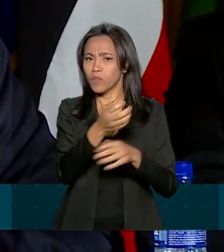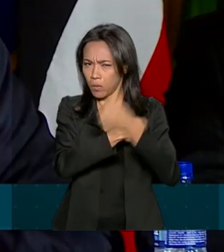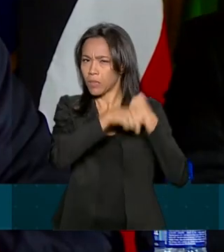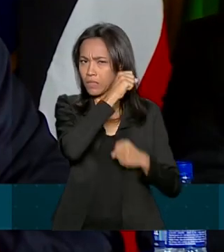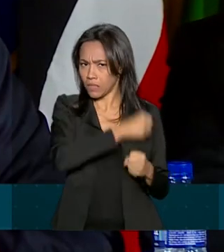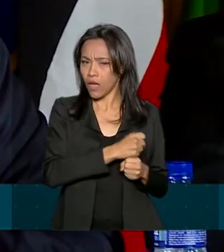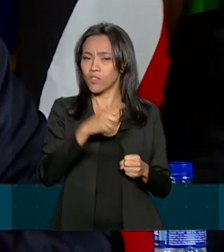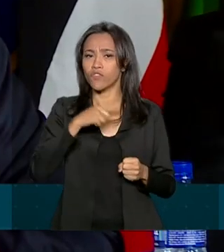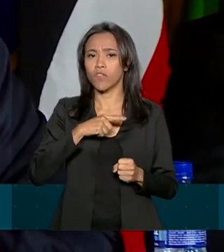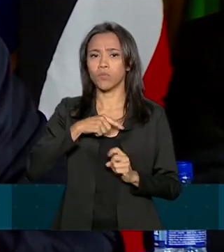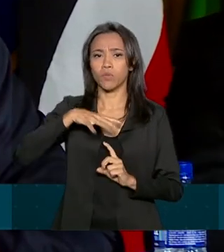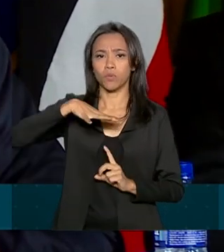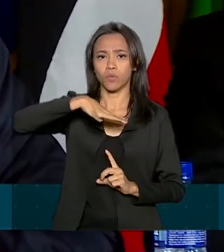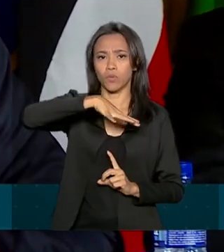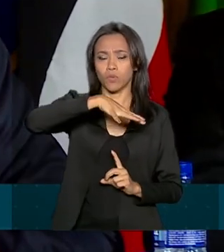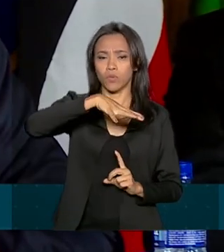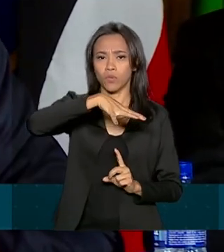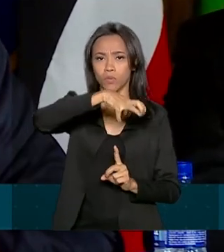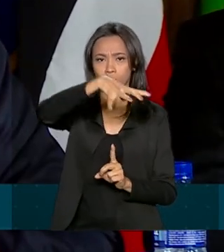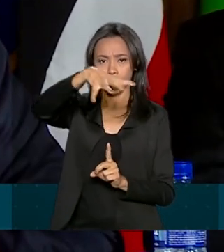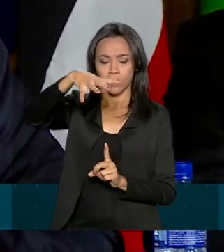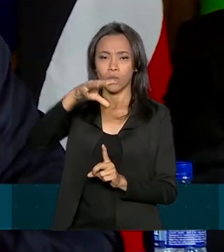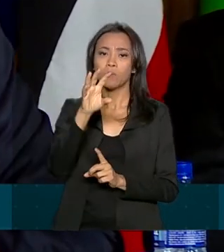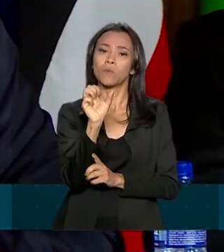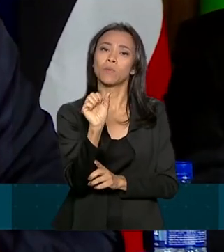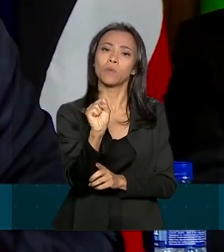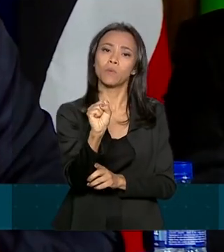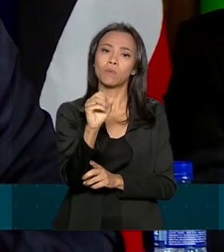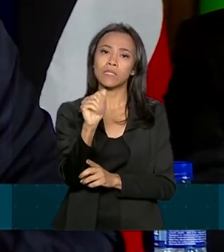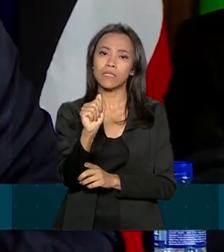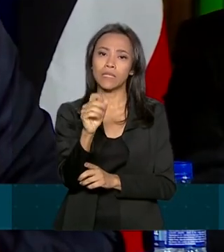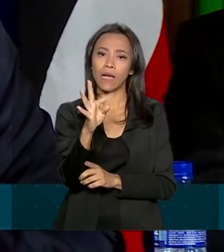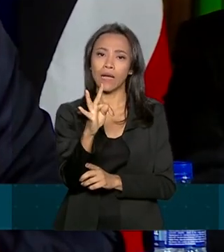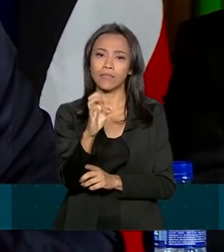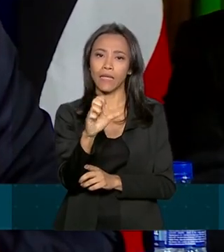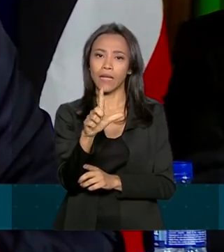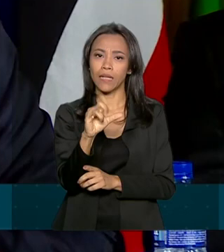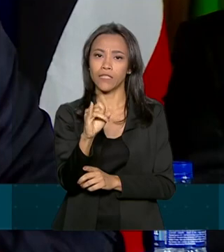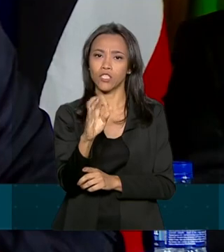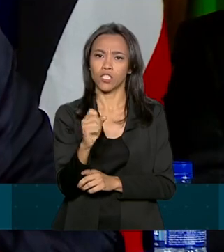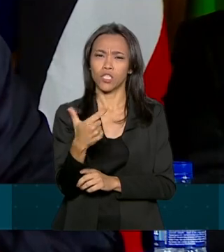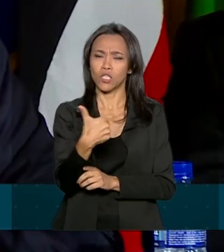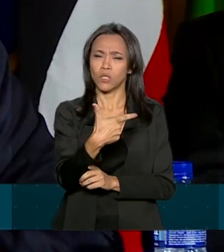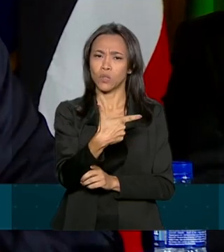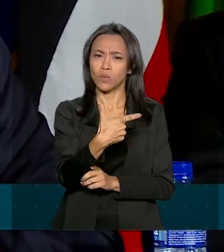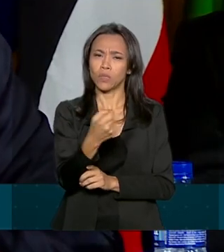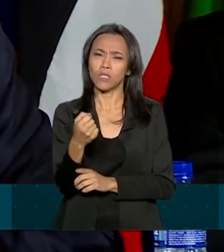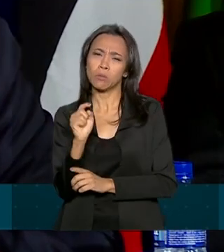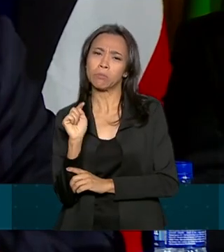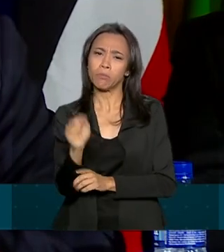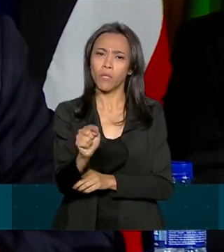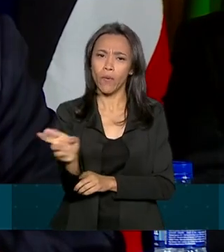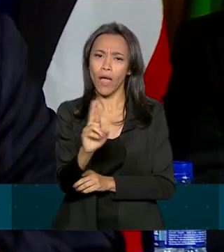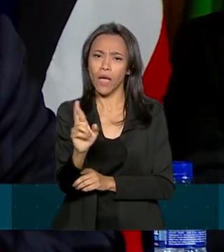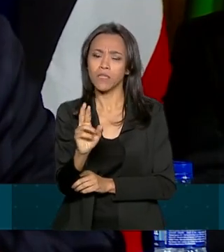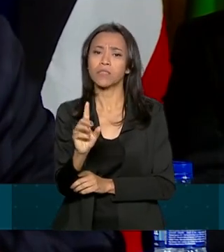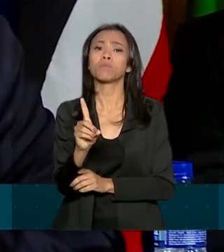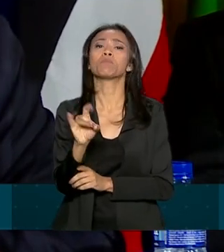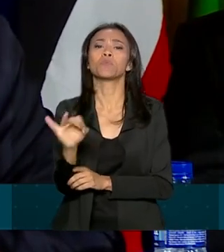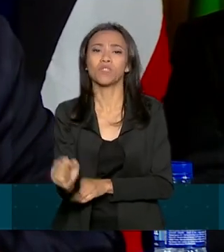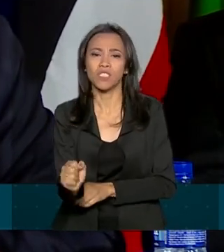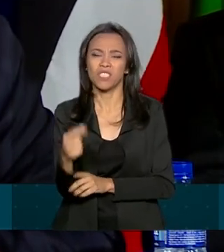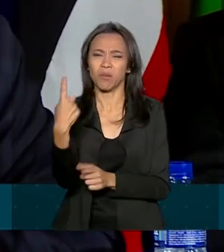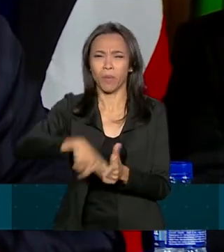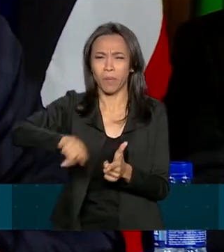que gastava por ano, levando-se em conta a tua vida útil, em torno de R$800 mil por dia. Tinha problemas para sua